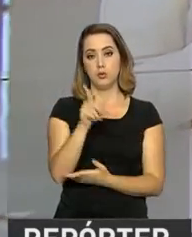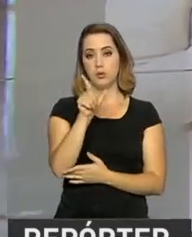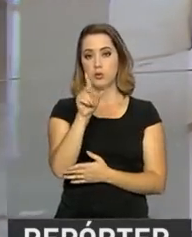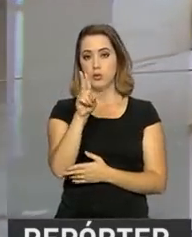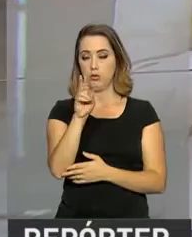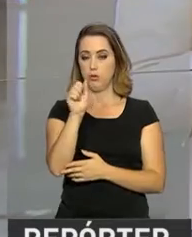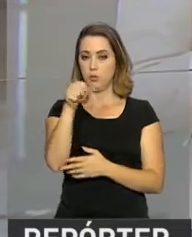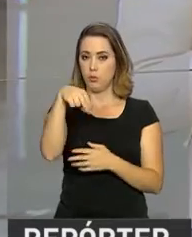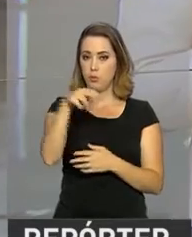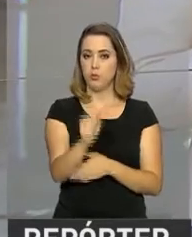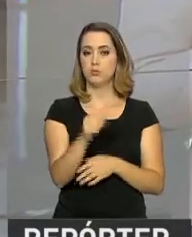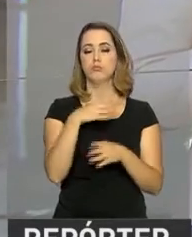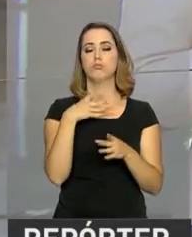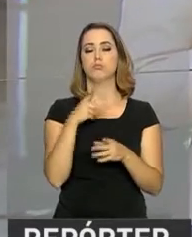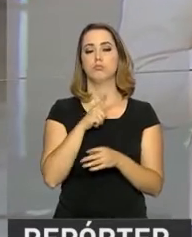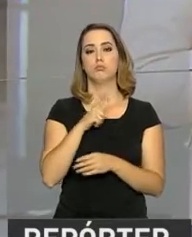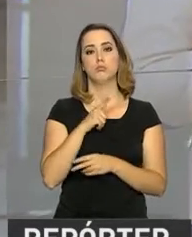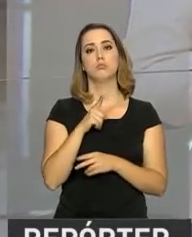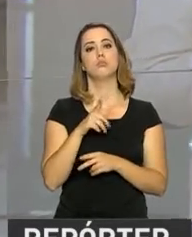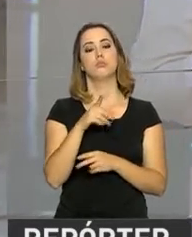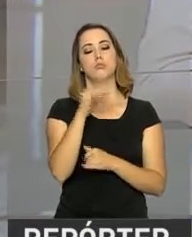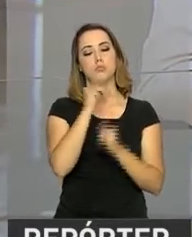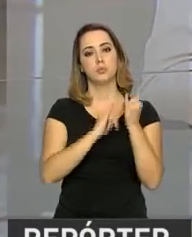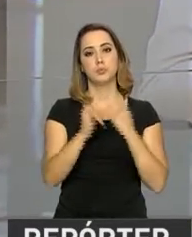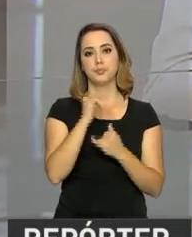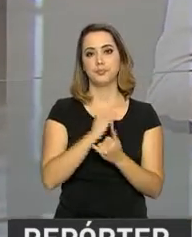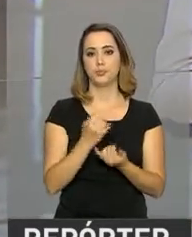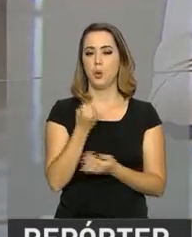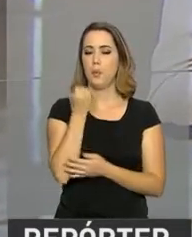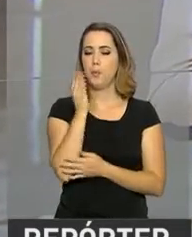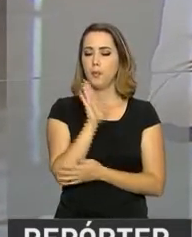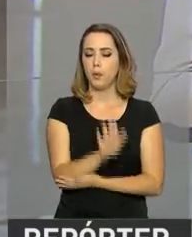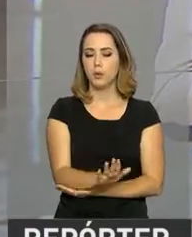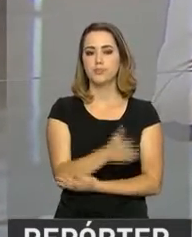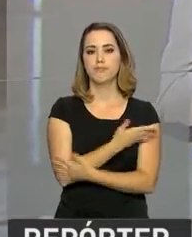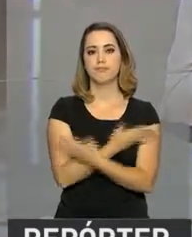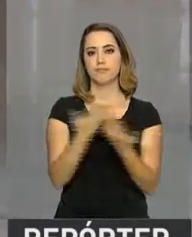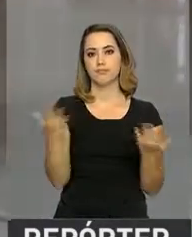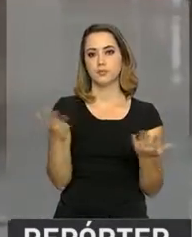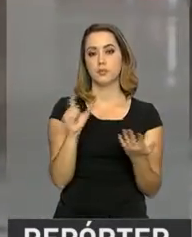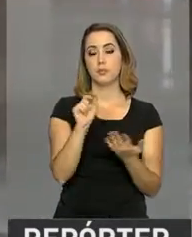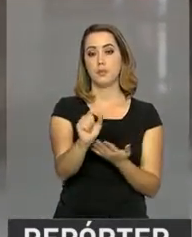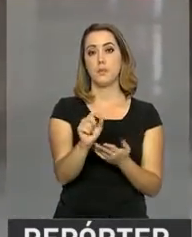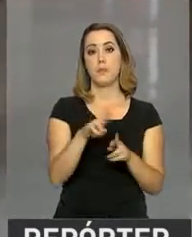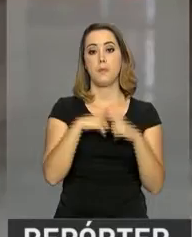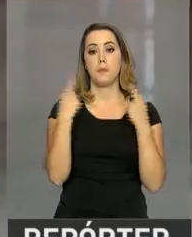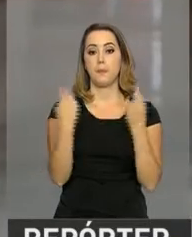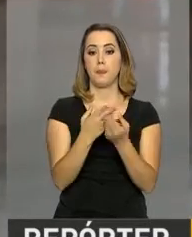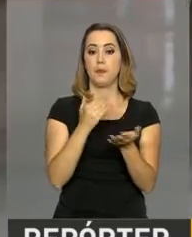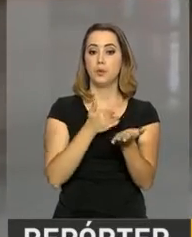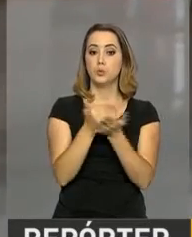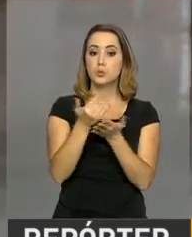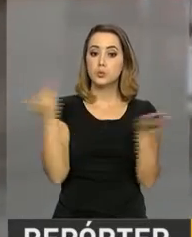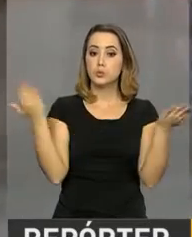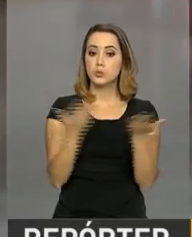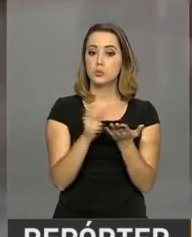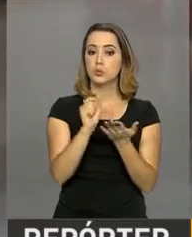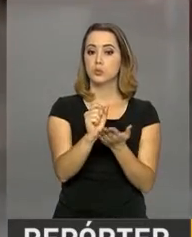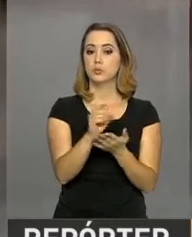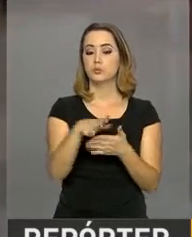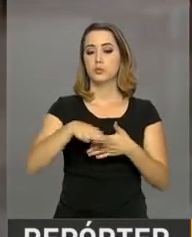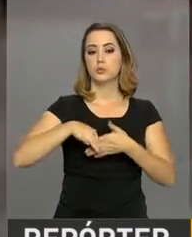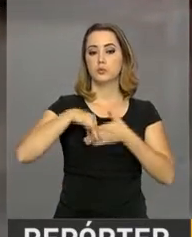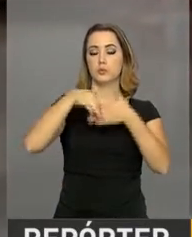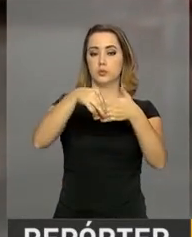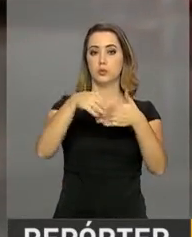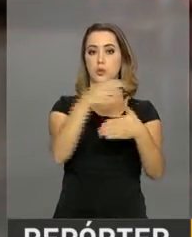continua na nona boa tarde é esse mesmo josé luis boa tarde boa tarde a todos a reunião continua agora sob o comando do ministro chefe da